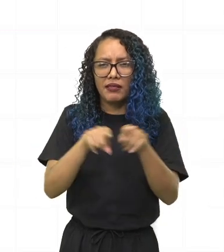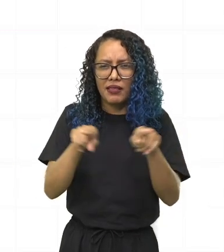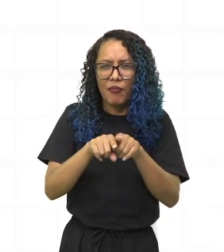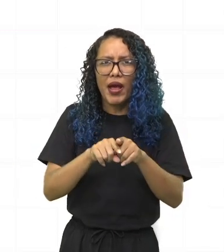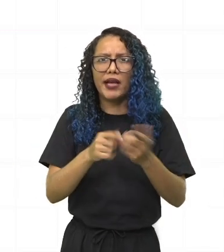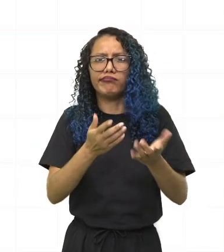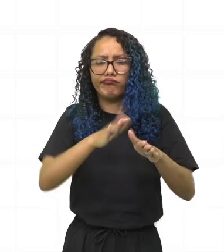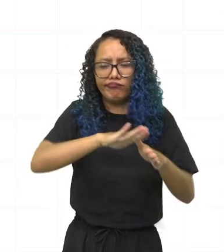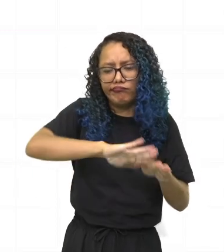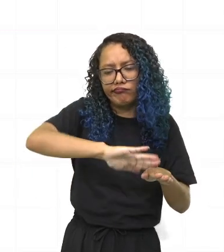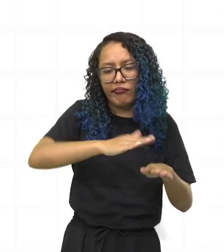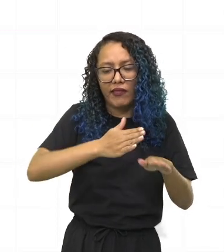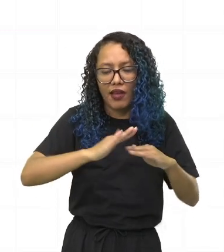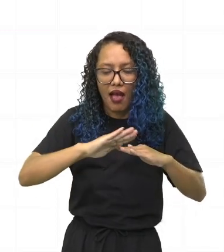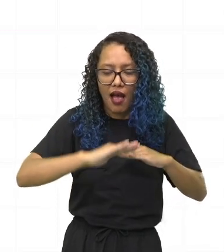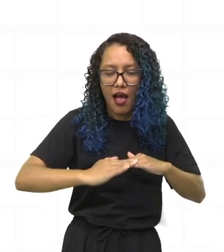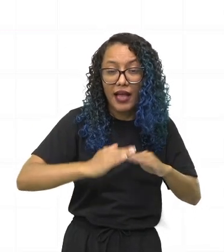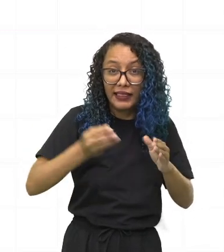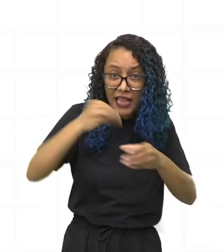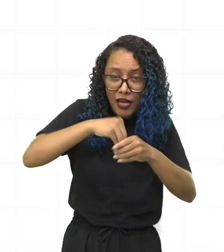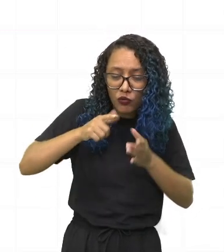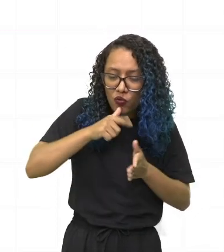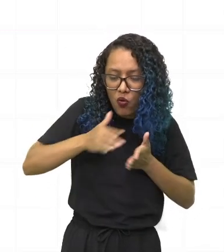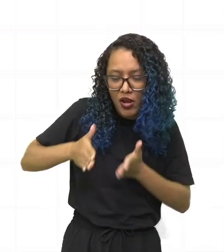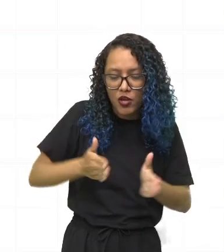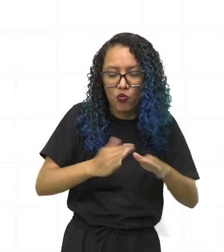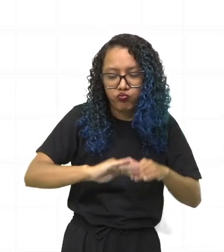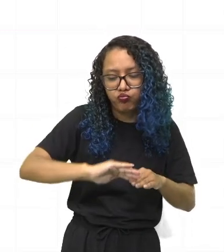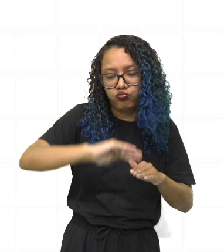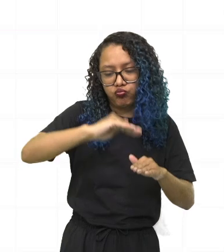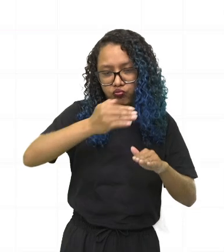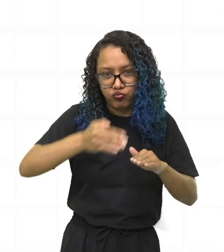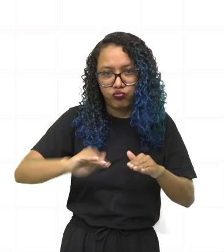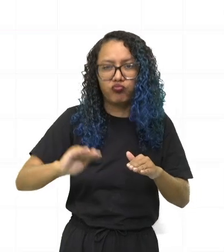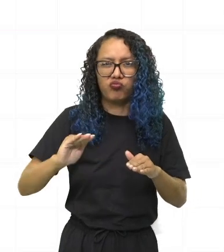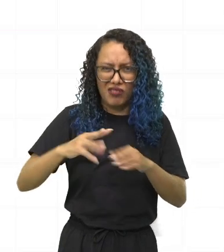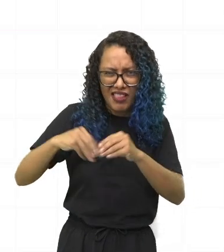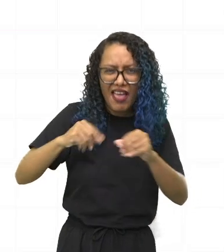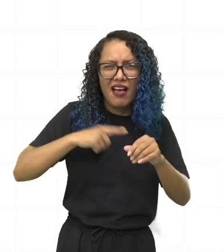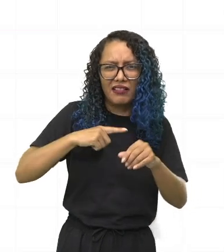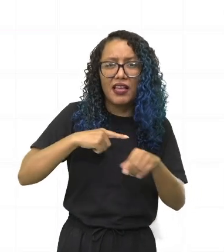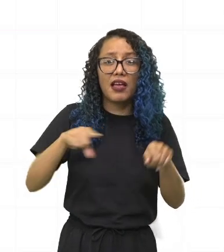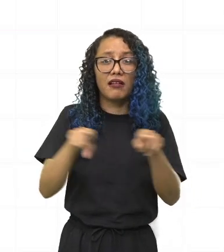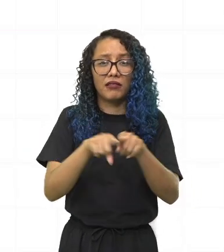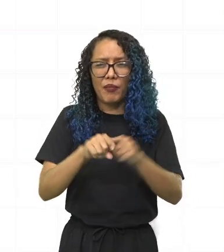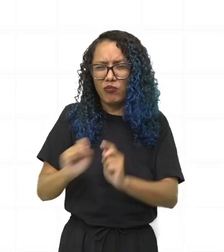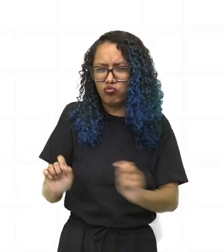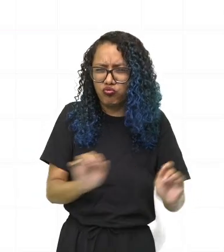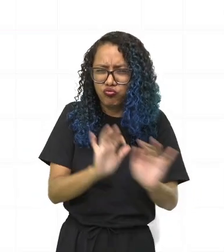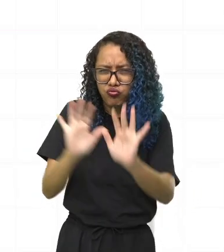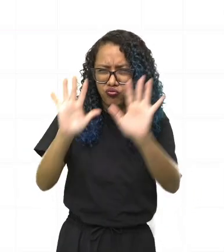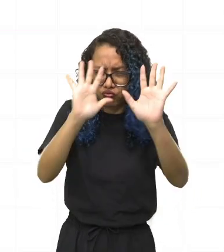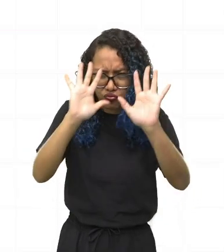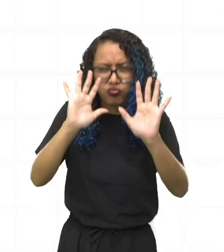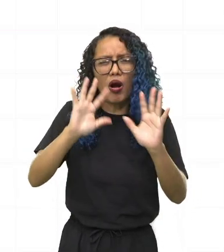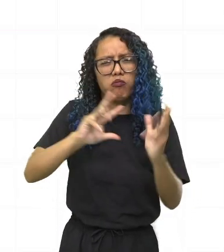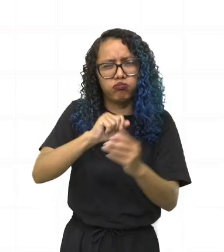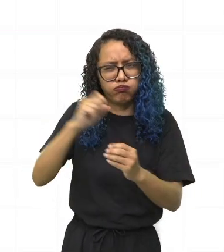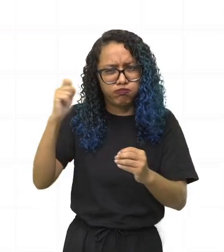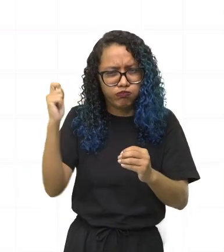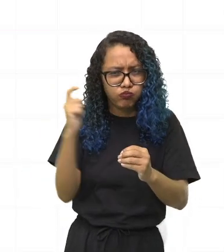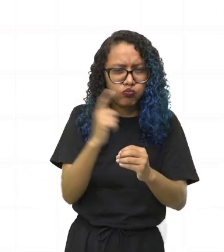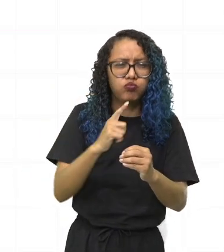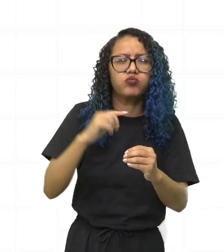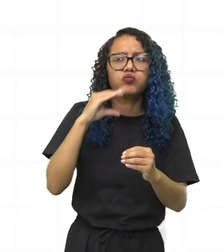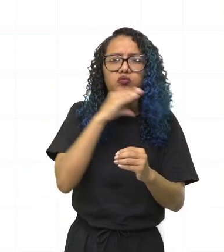a emissão de gases de efeito estufa pela decomposição da matéria orgânica submersa e a extinção